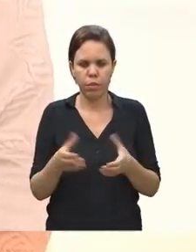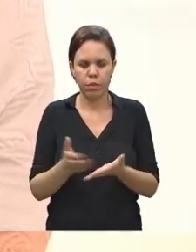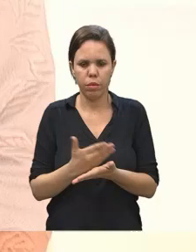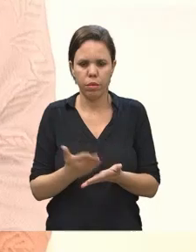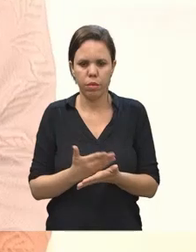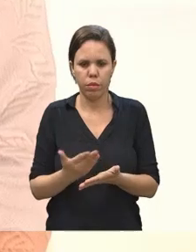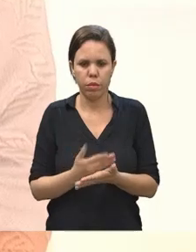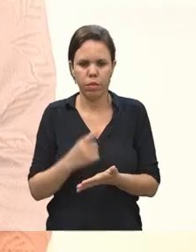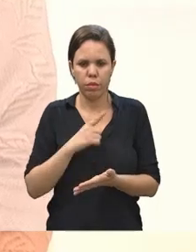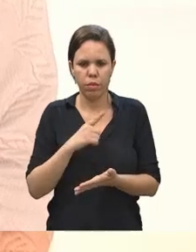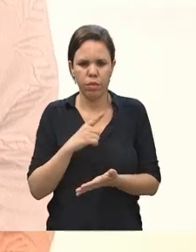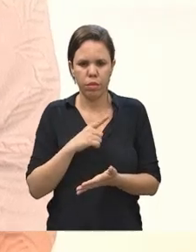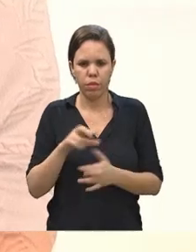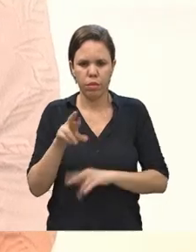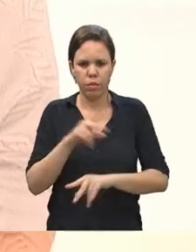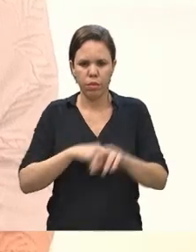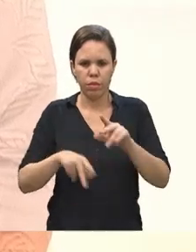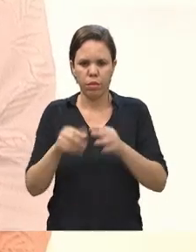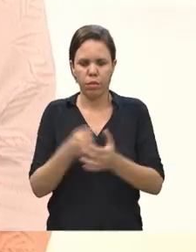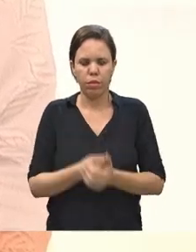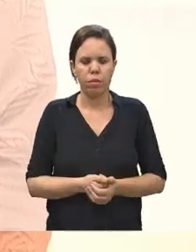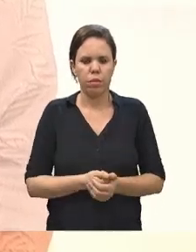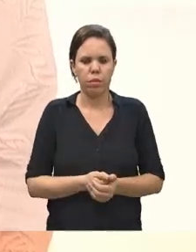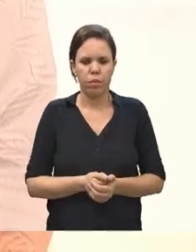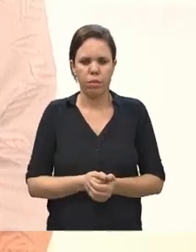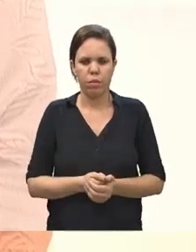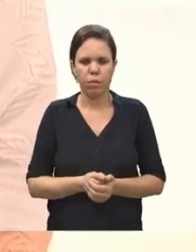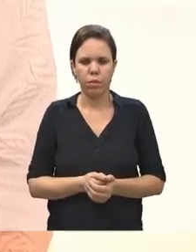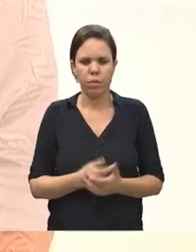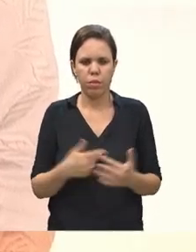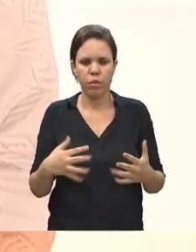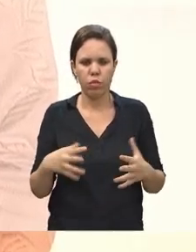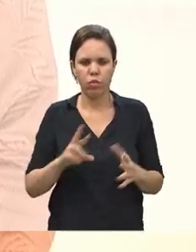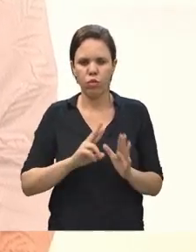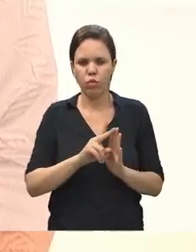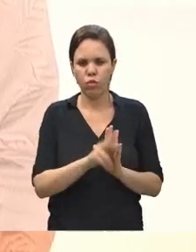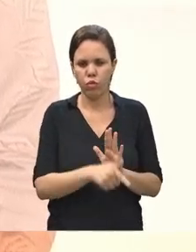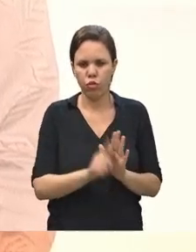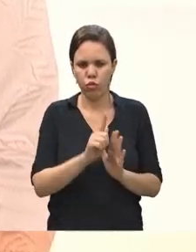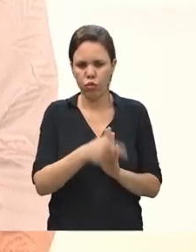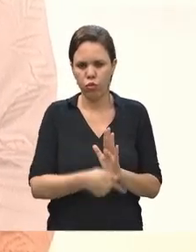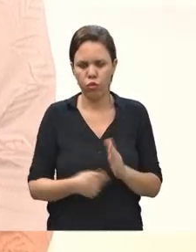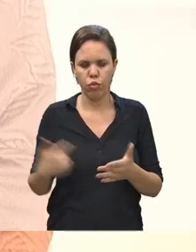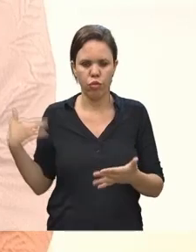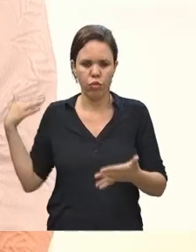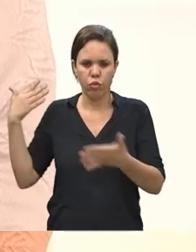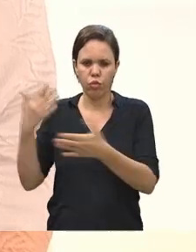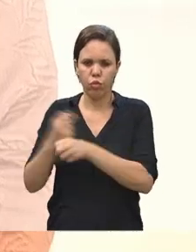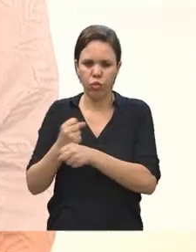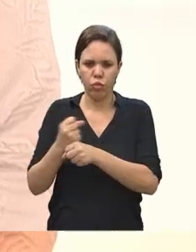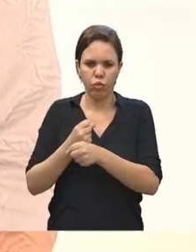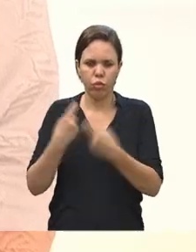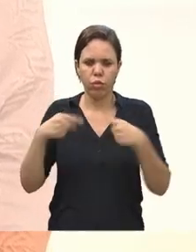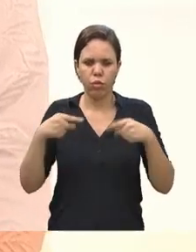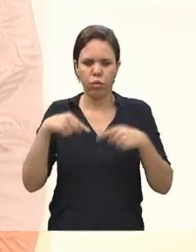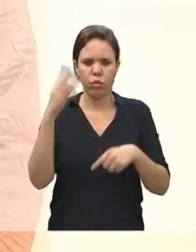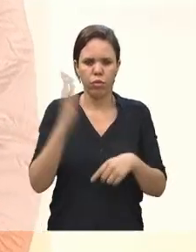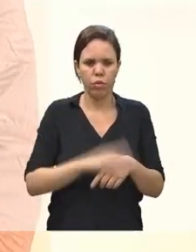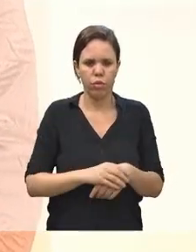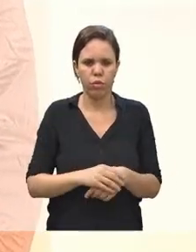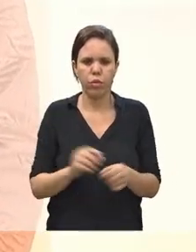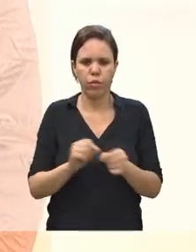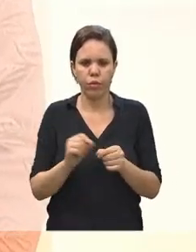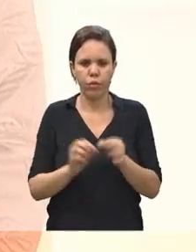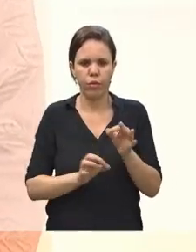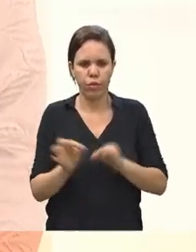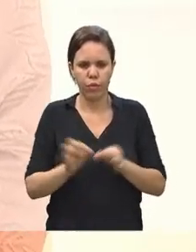do livro, tive um repertório muito variado, então peças de todos os gêneros e todas as épocas, muita música brasileira, muita